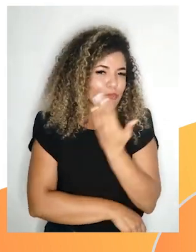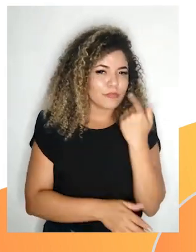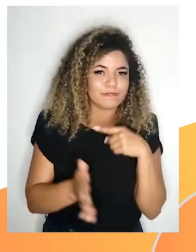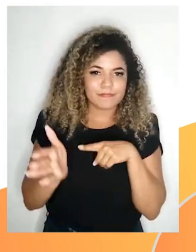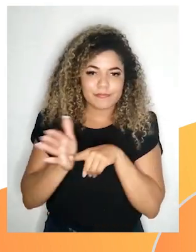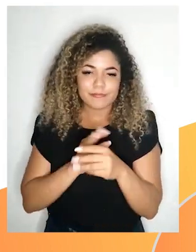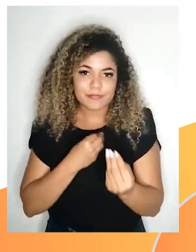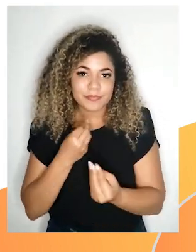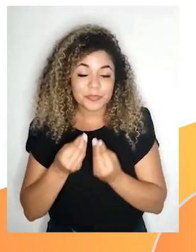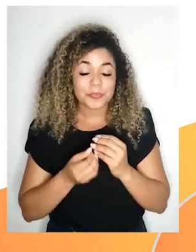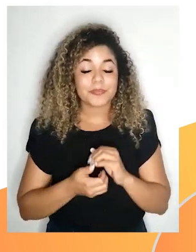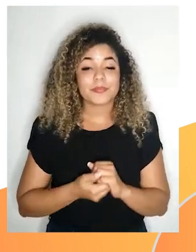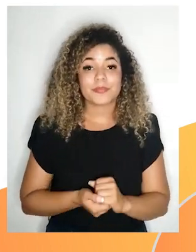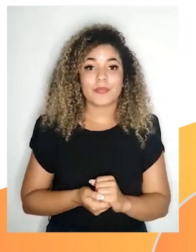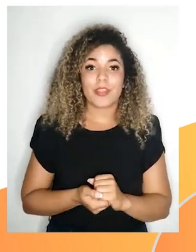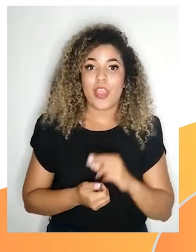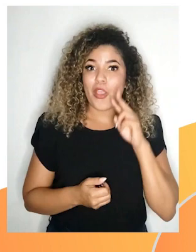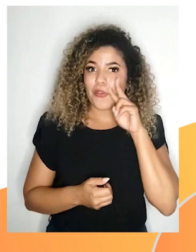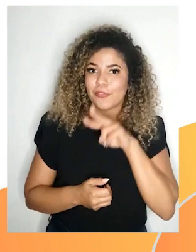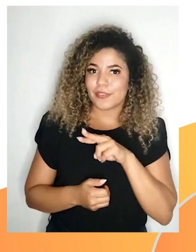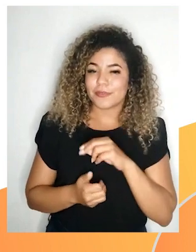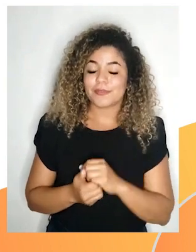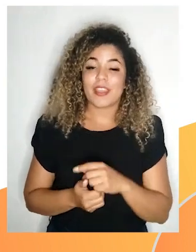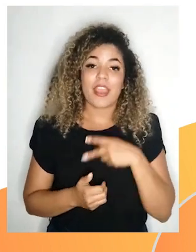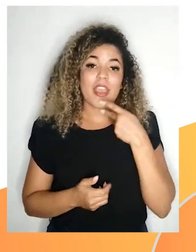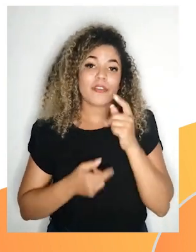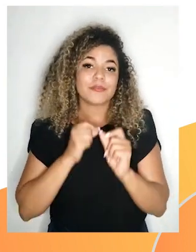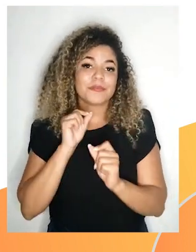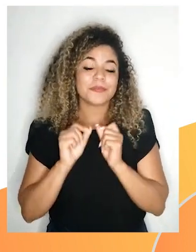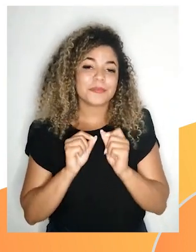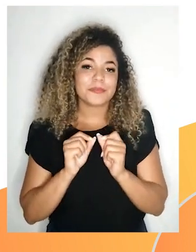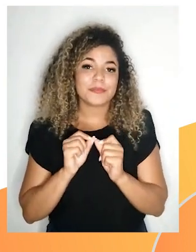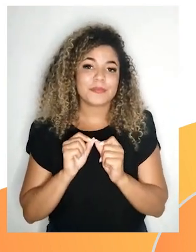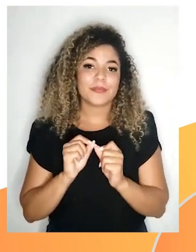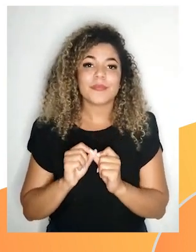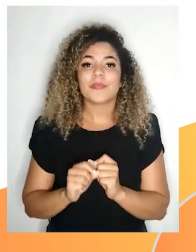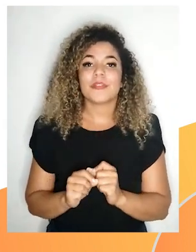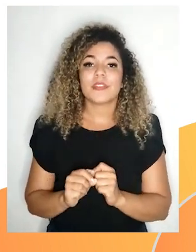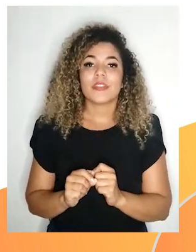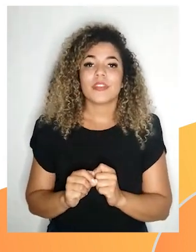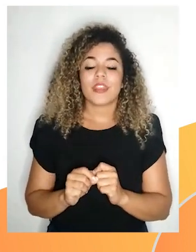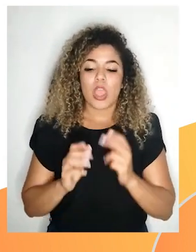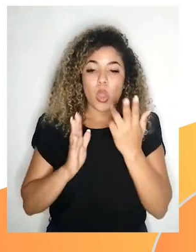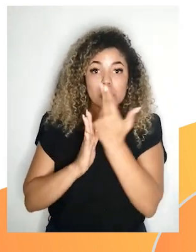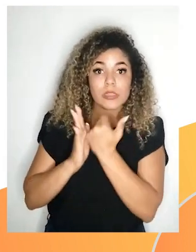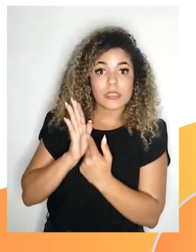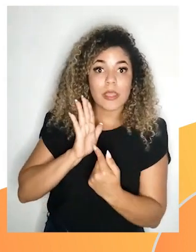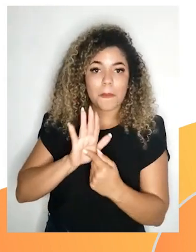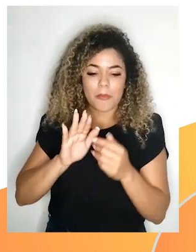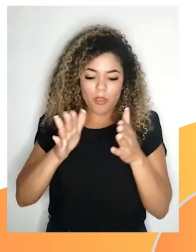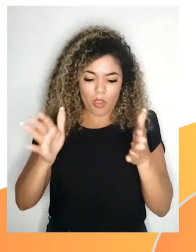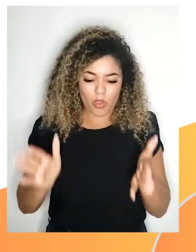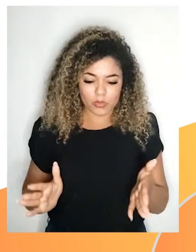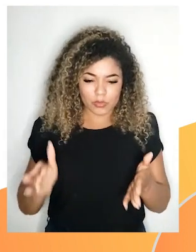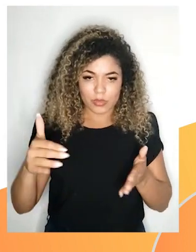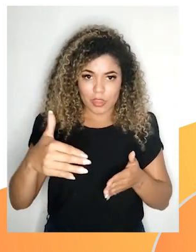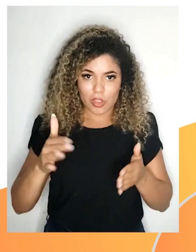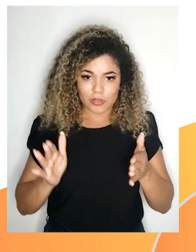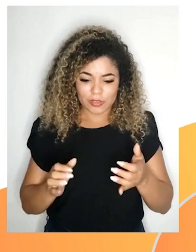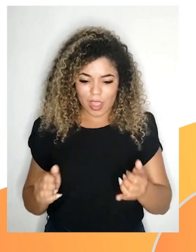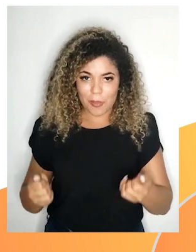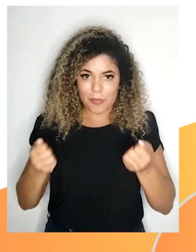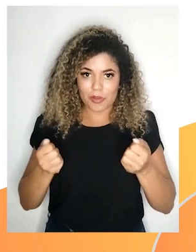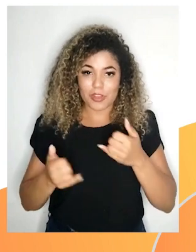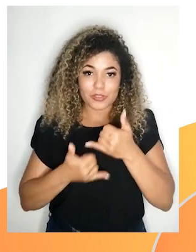é? Olha só, a questão ela começa falando o seguinte: a figura mostra o tabuleiro de um jogo em que o